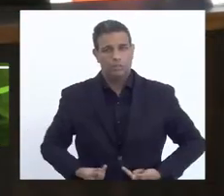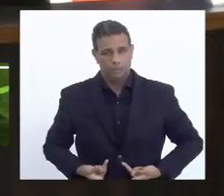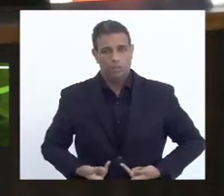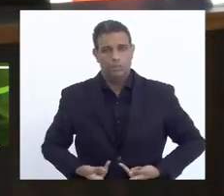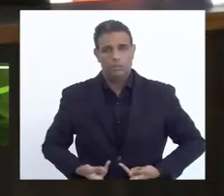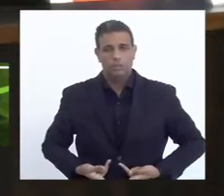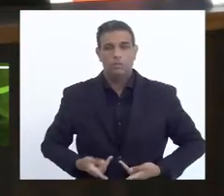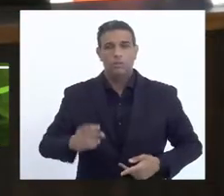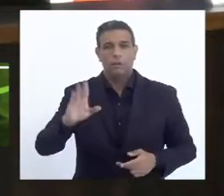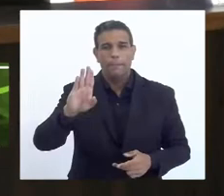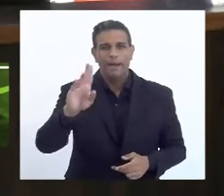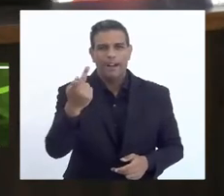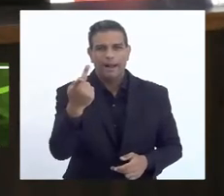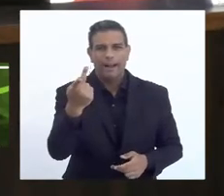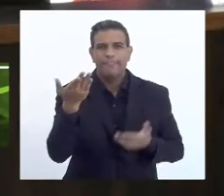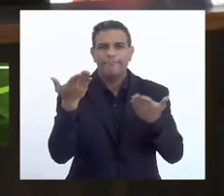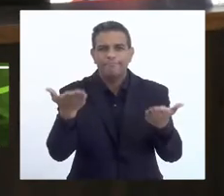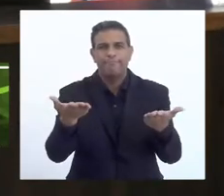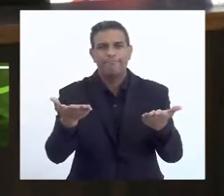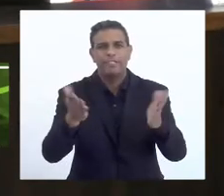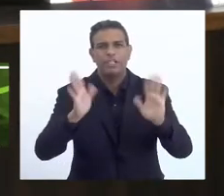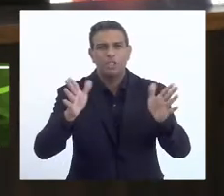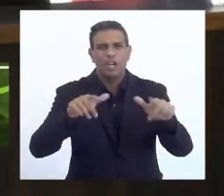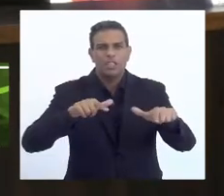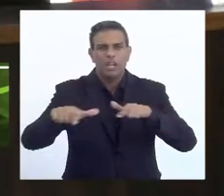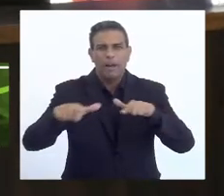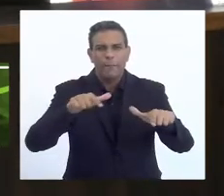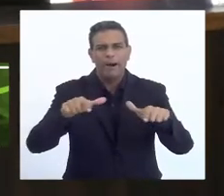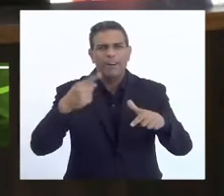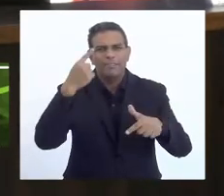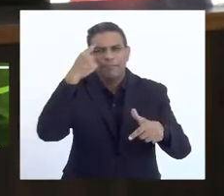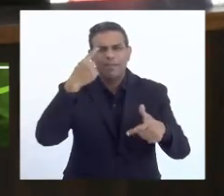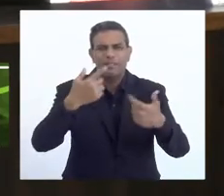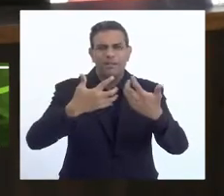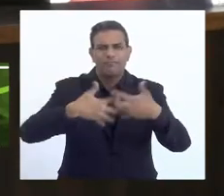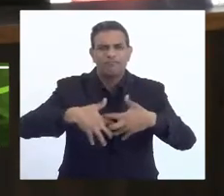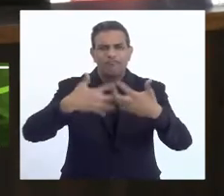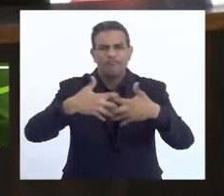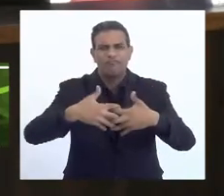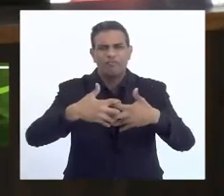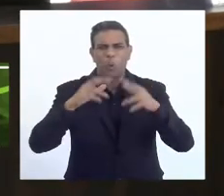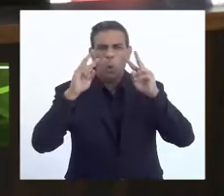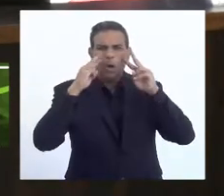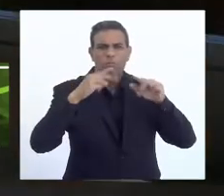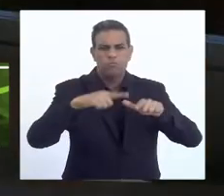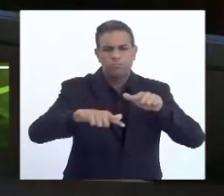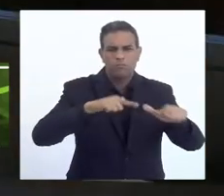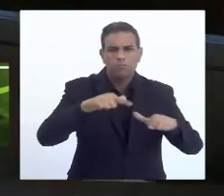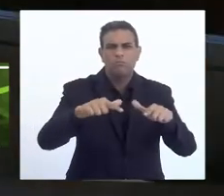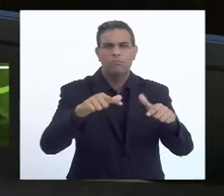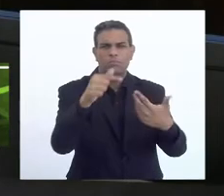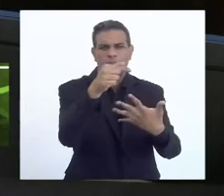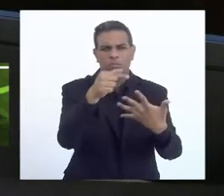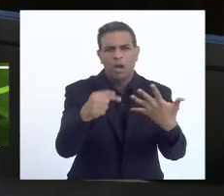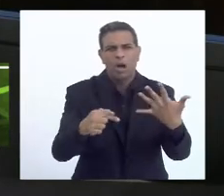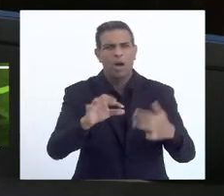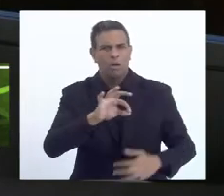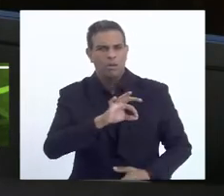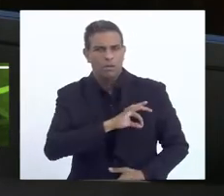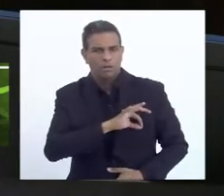Belo Horizonte, e uma vez que ela fez o seu trabalho questionando uma operação policial que